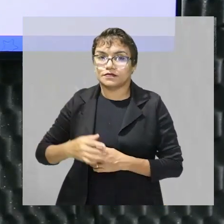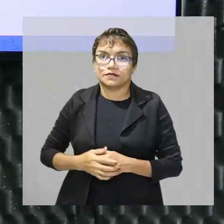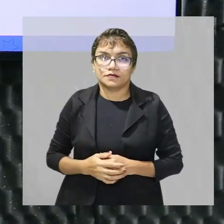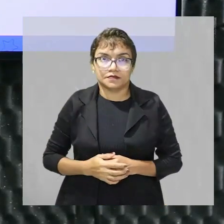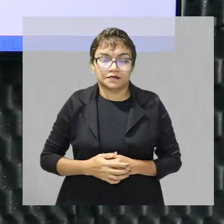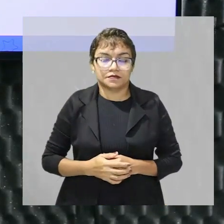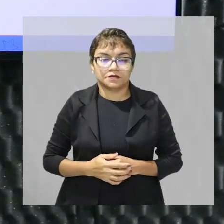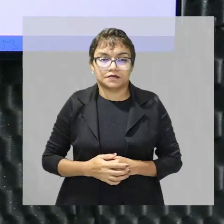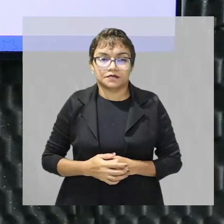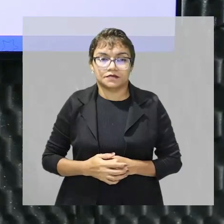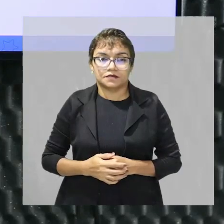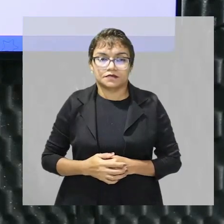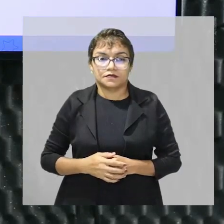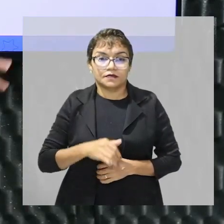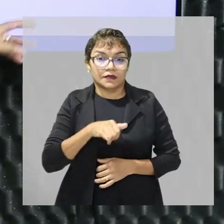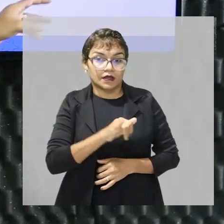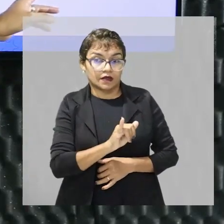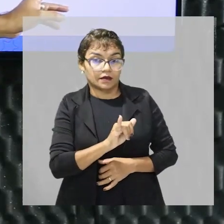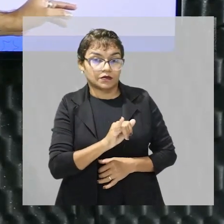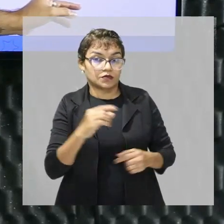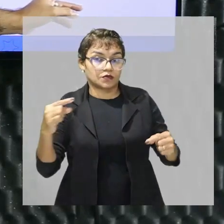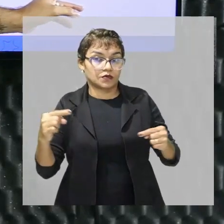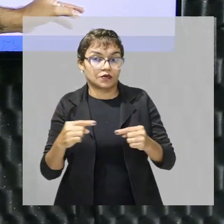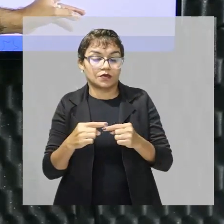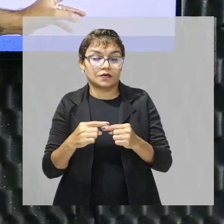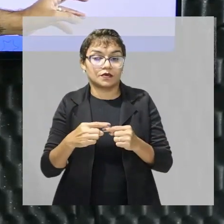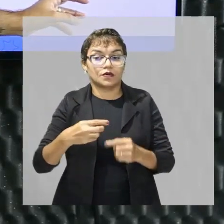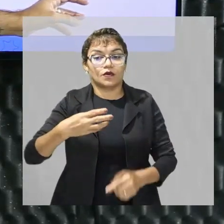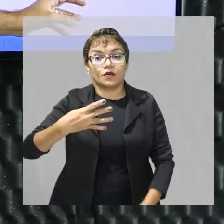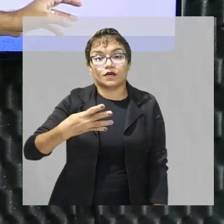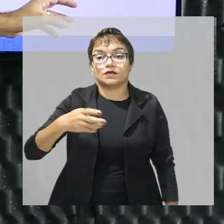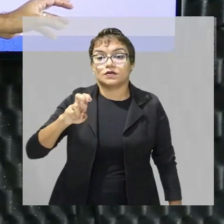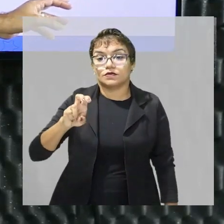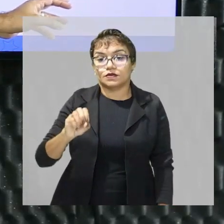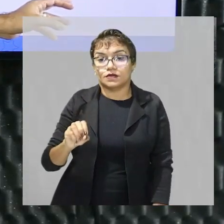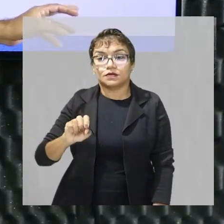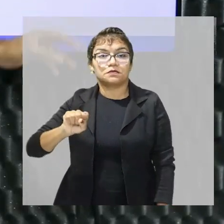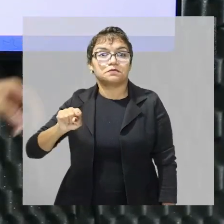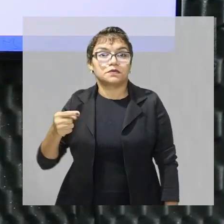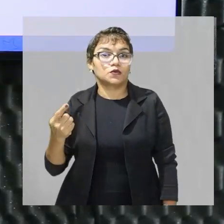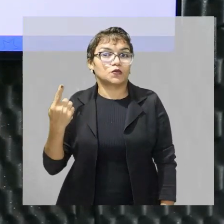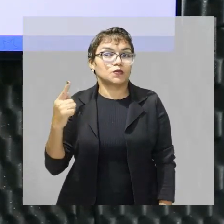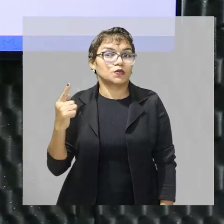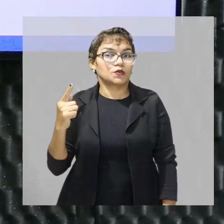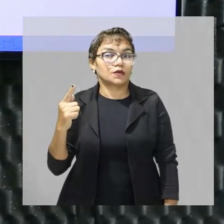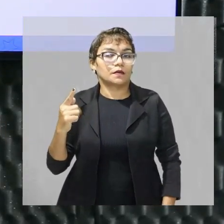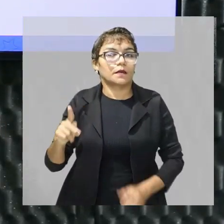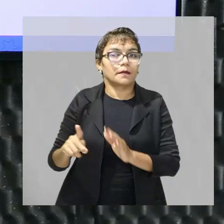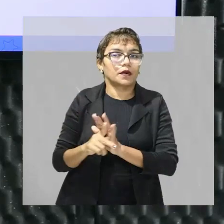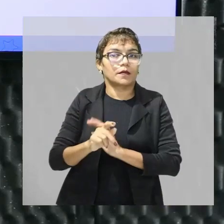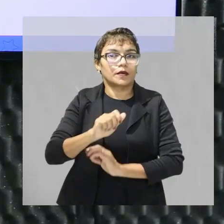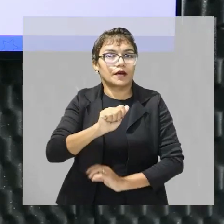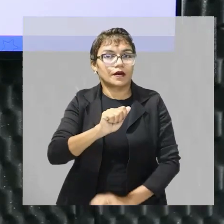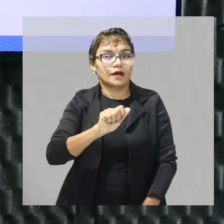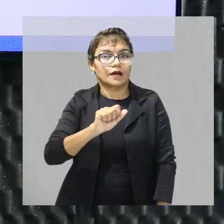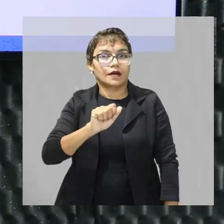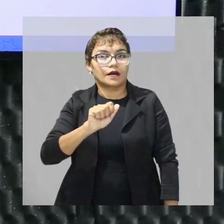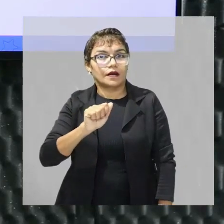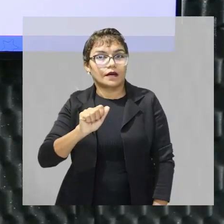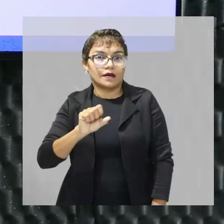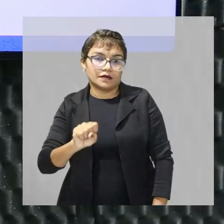salicílico vai corresponder aos 450 mil gramas da AS.